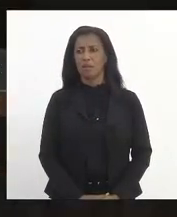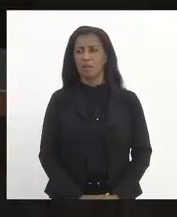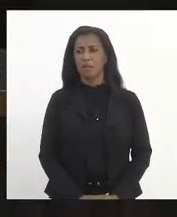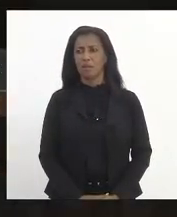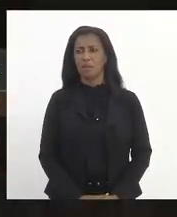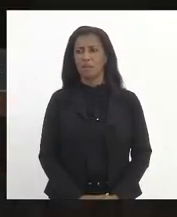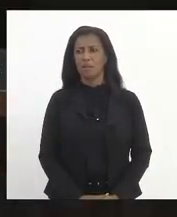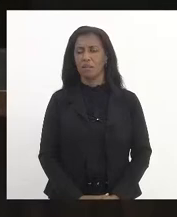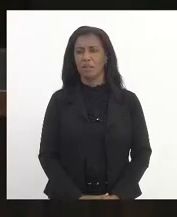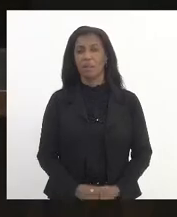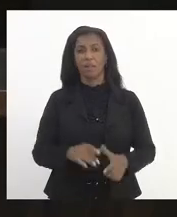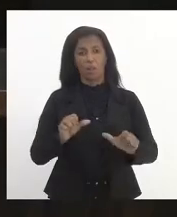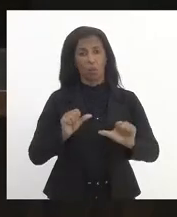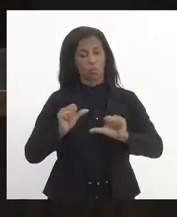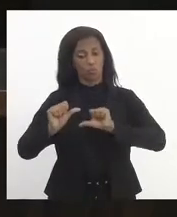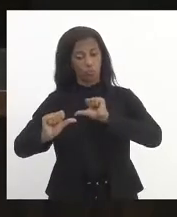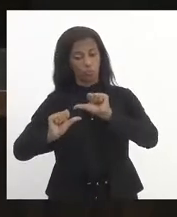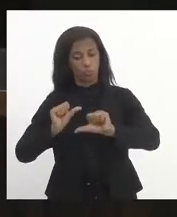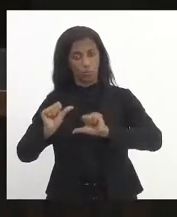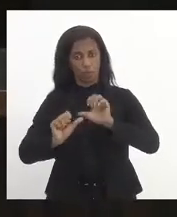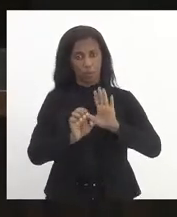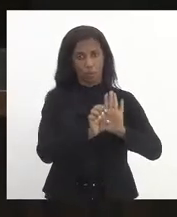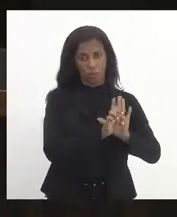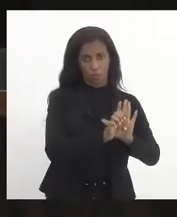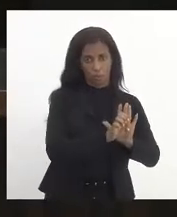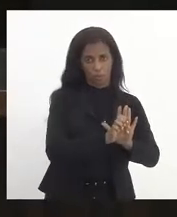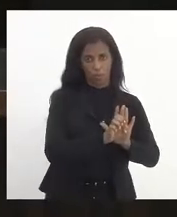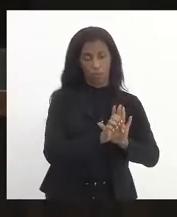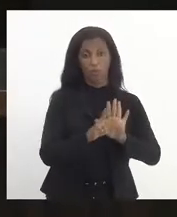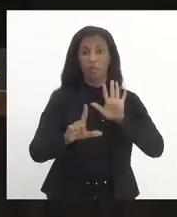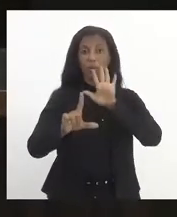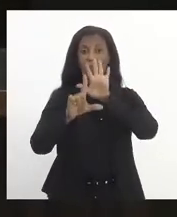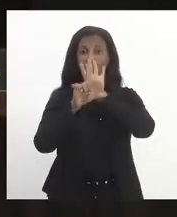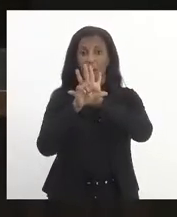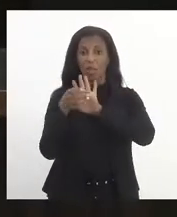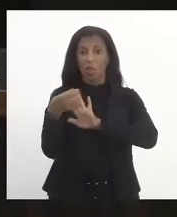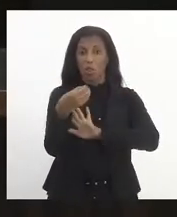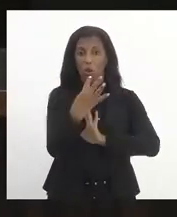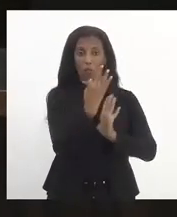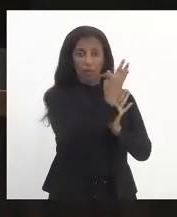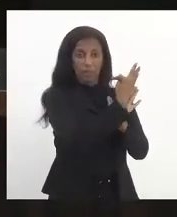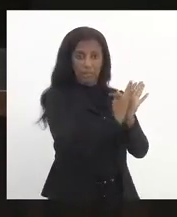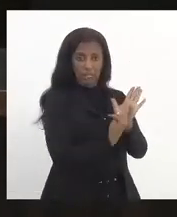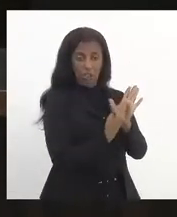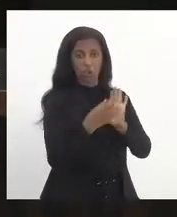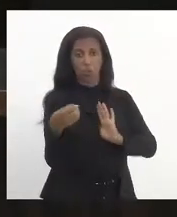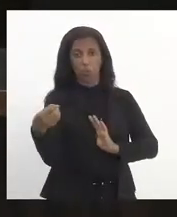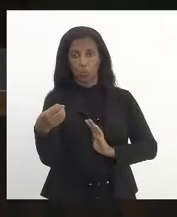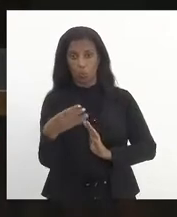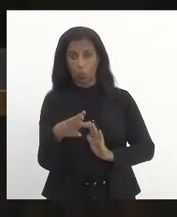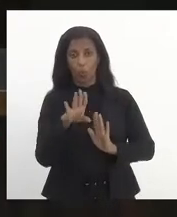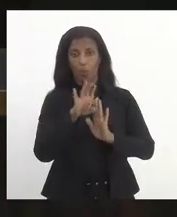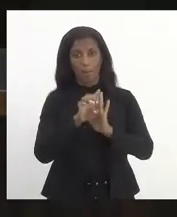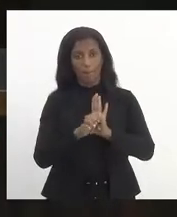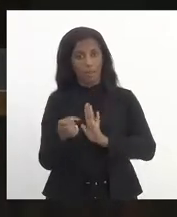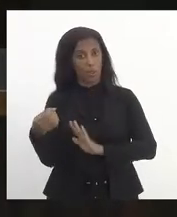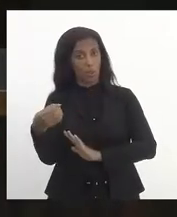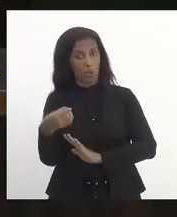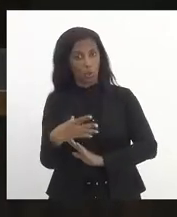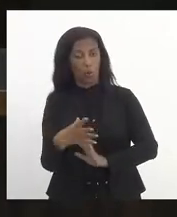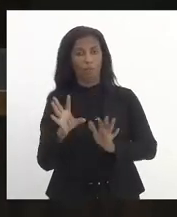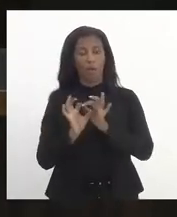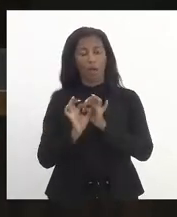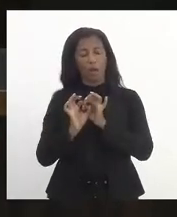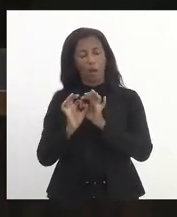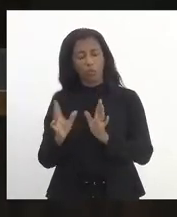invés de você modificar o estatuto, vai ser uma lei nova, um texto novo, uma emenda nova, o artigo 1º novo. Autoriza o